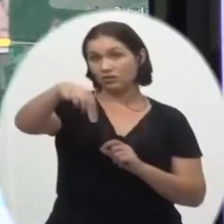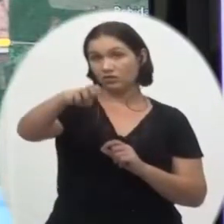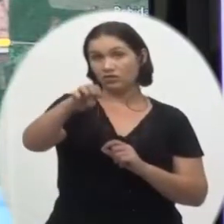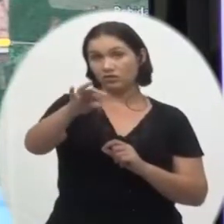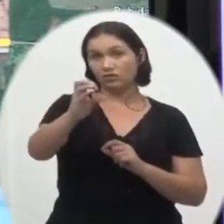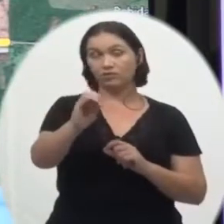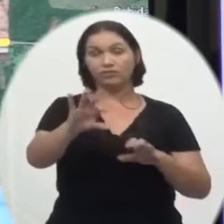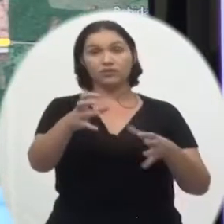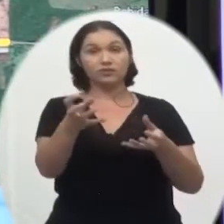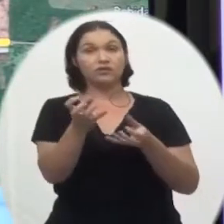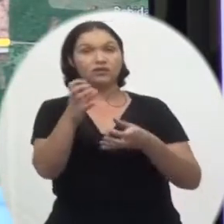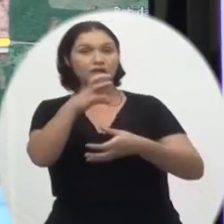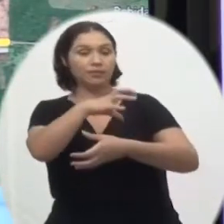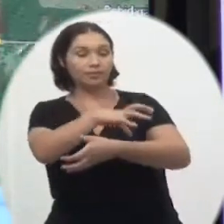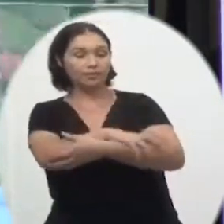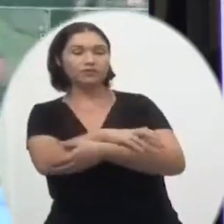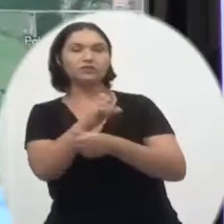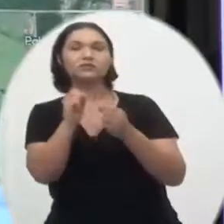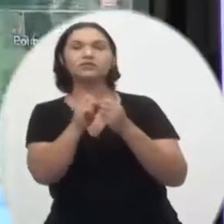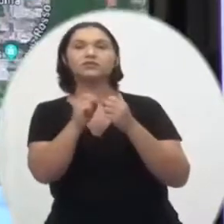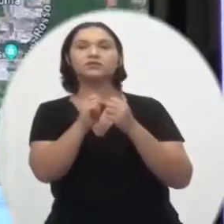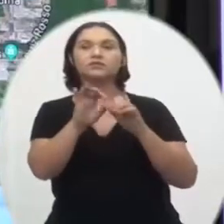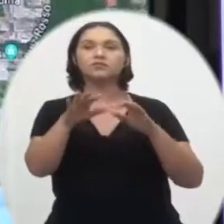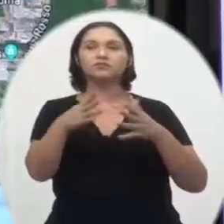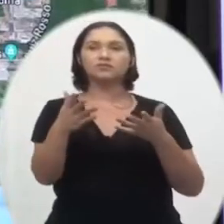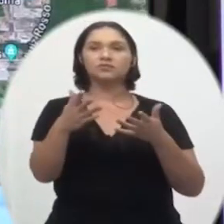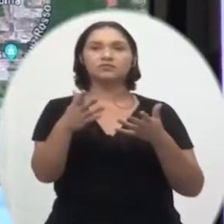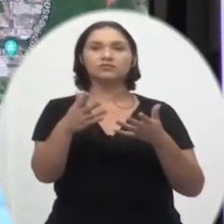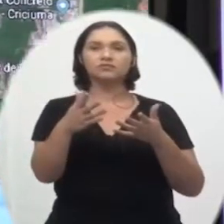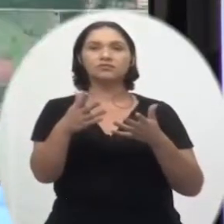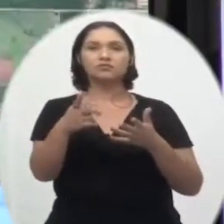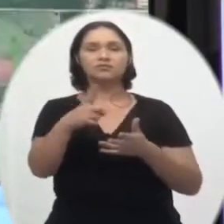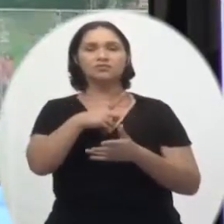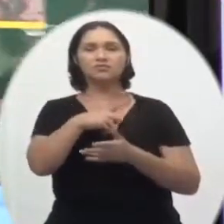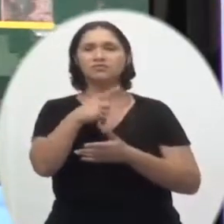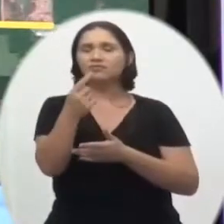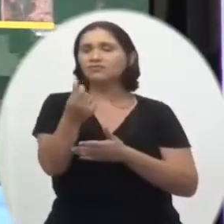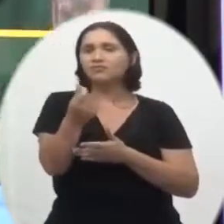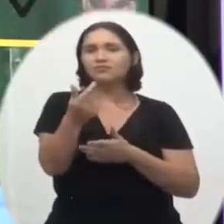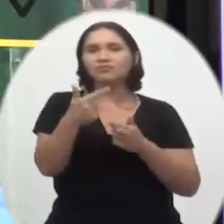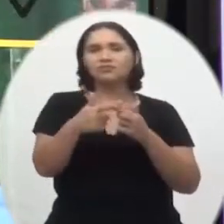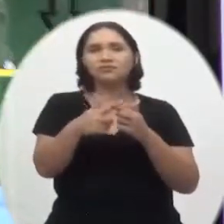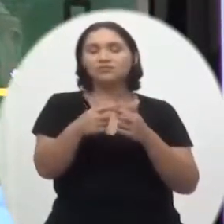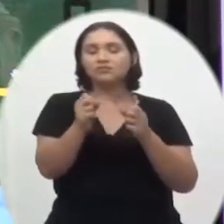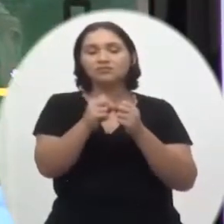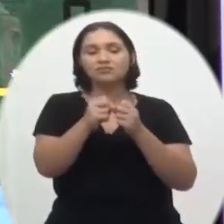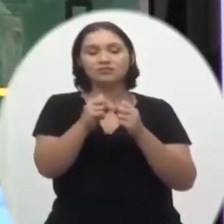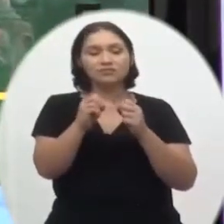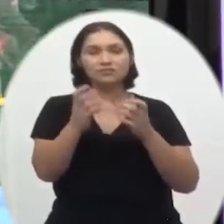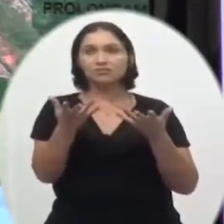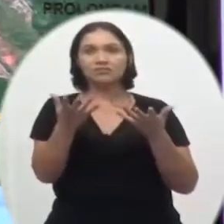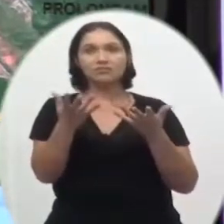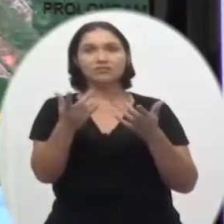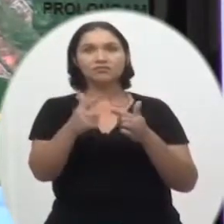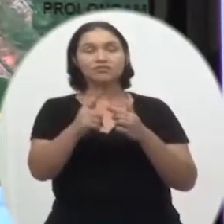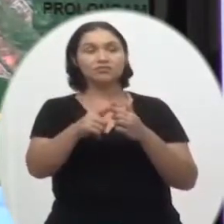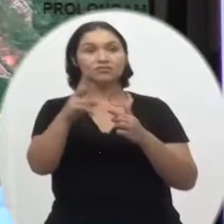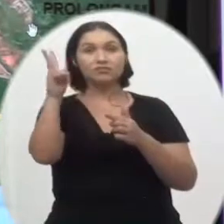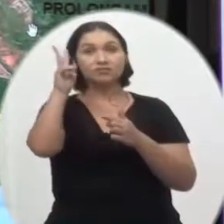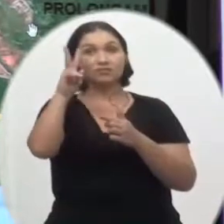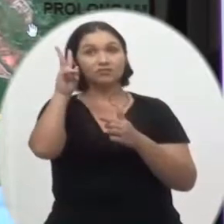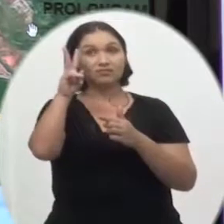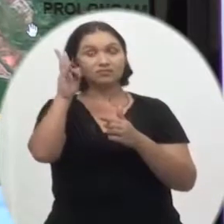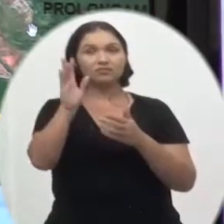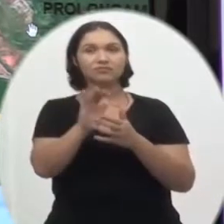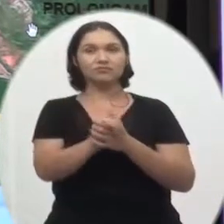essa parceria, né? Mas, se tu falou bem, está saindo mais dinheiro, não custa fazer uma abertura... Pô, vai ficar na história, porque a última